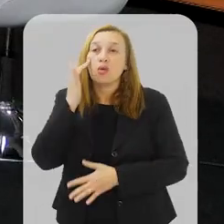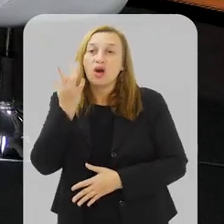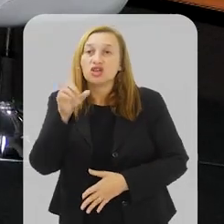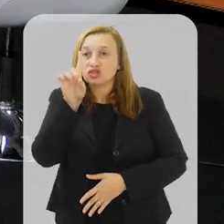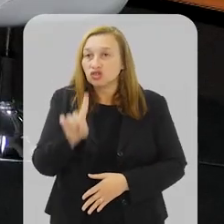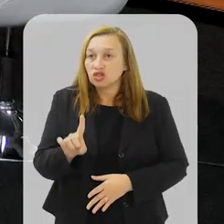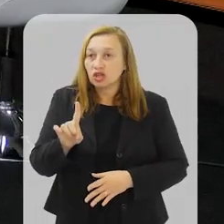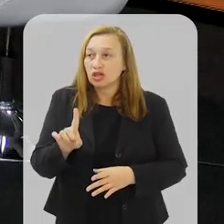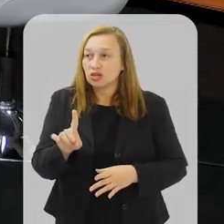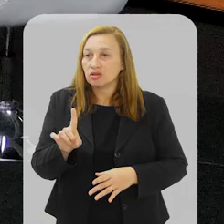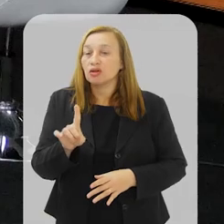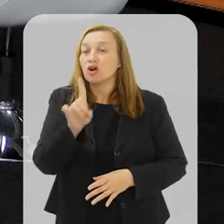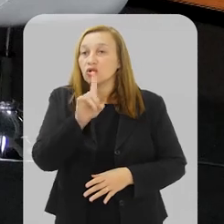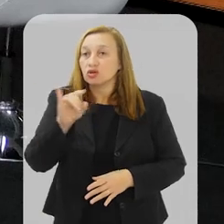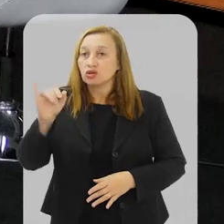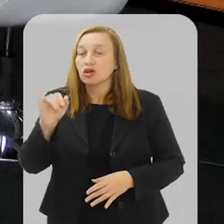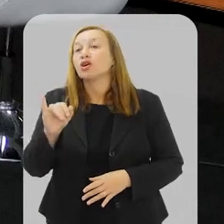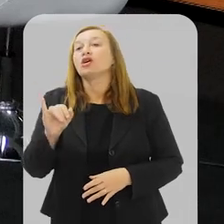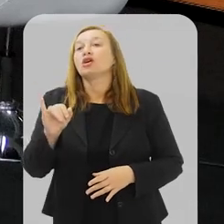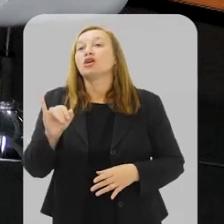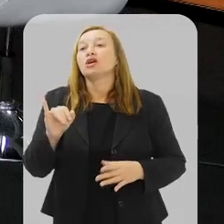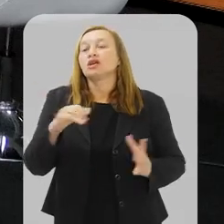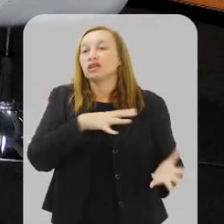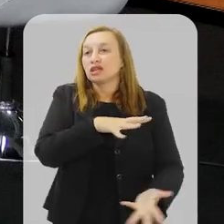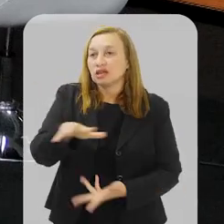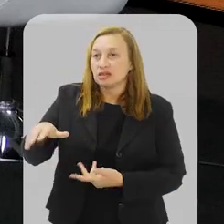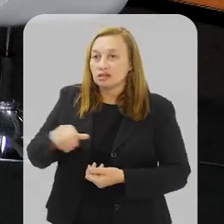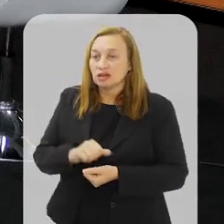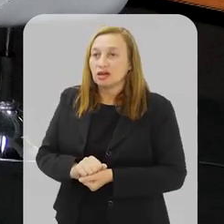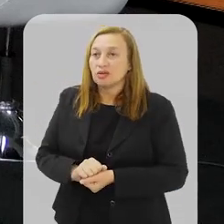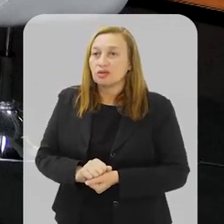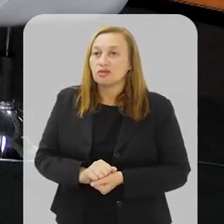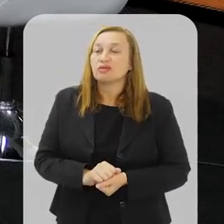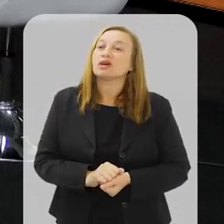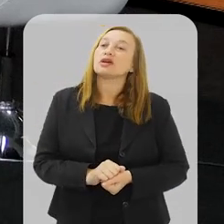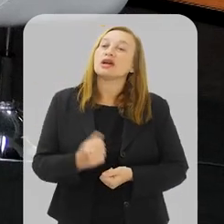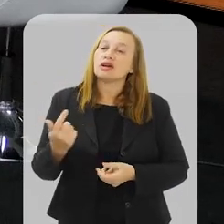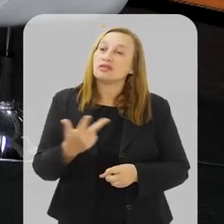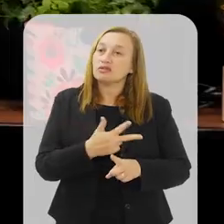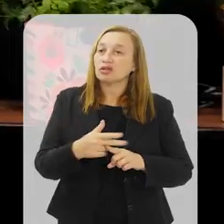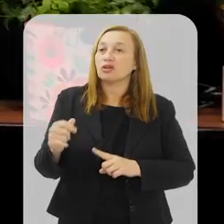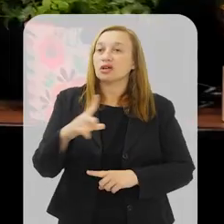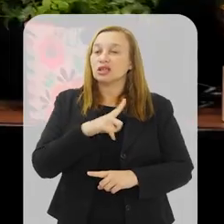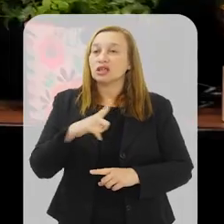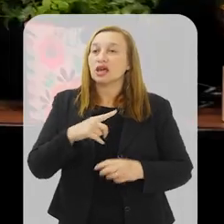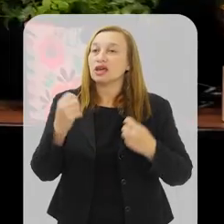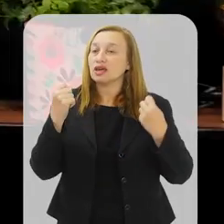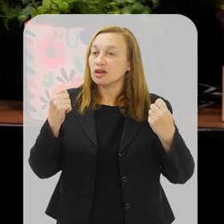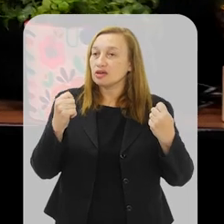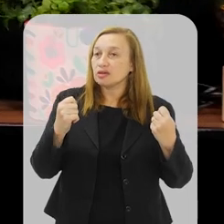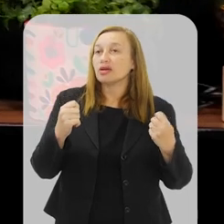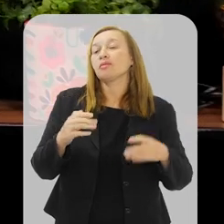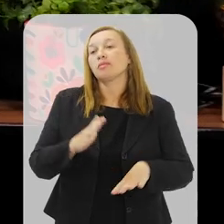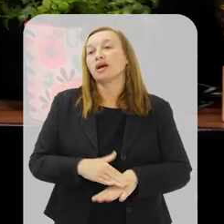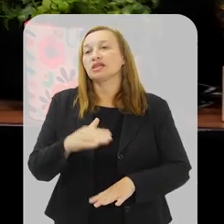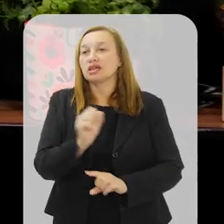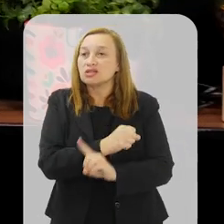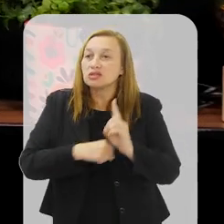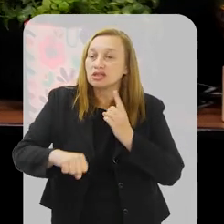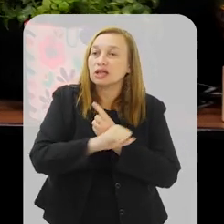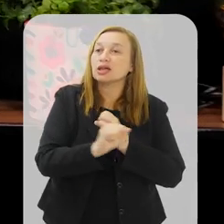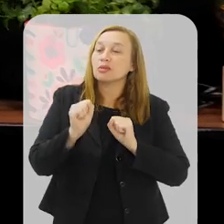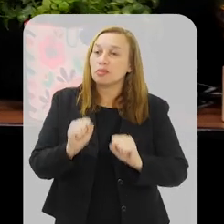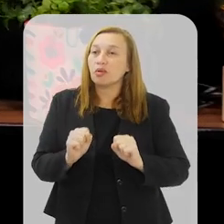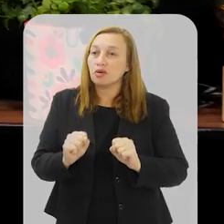sociedade então eu acho que o direito internacional só tem a ganhar com esse tipo de iniciativa e eu espero que cada vez mais